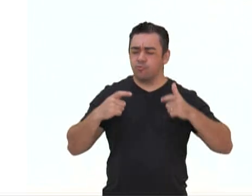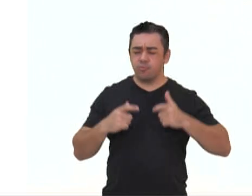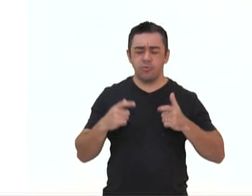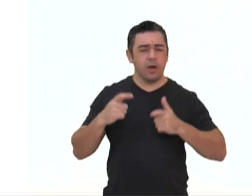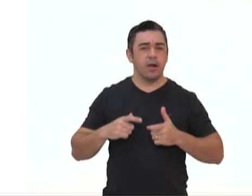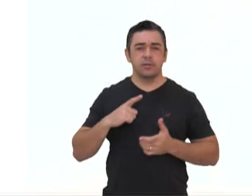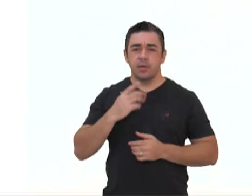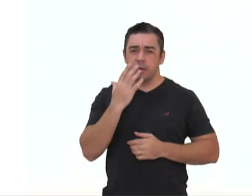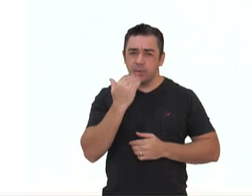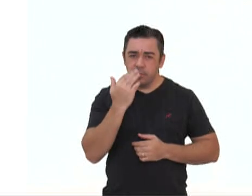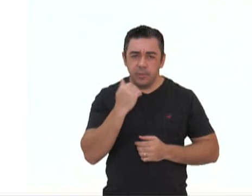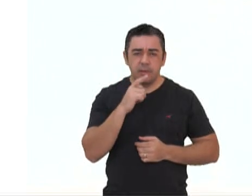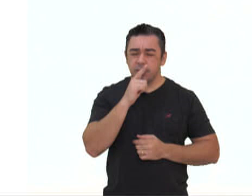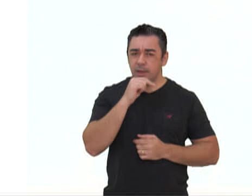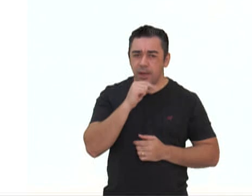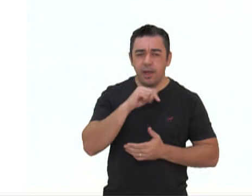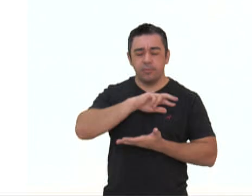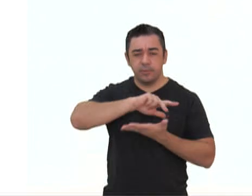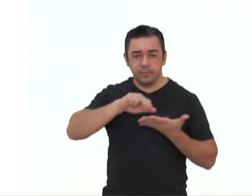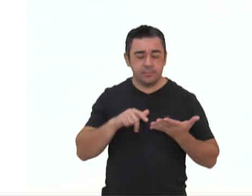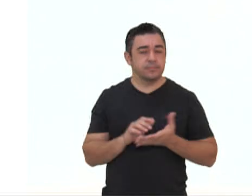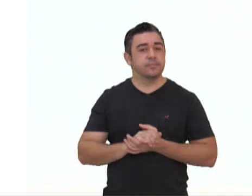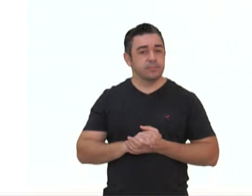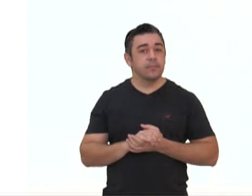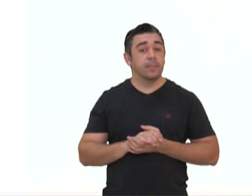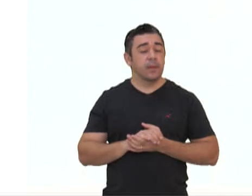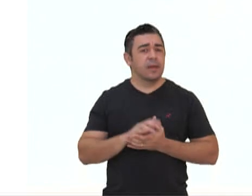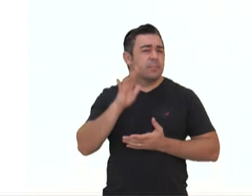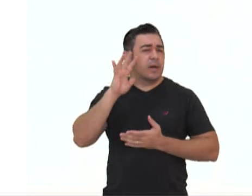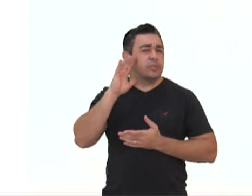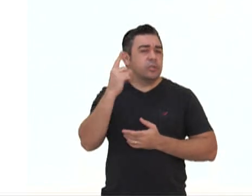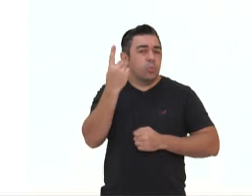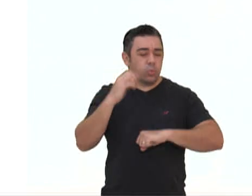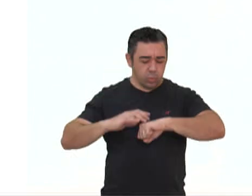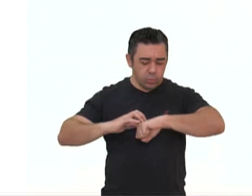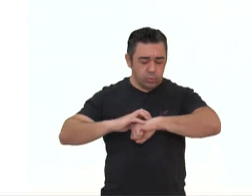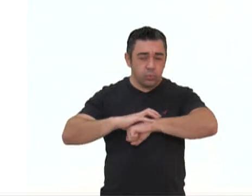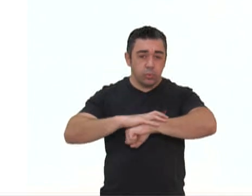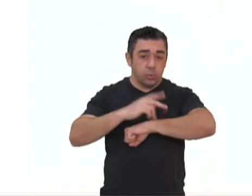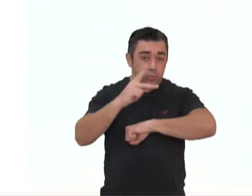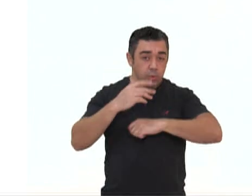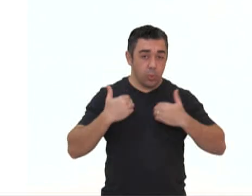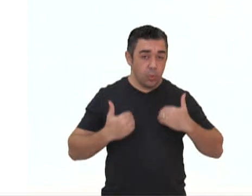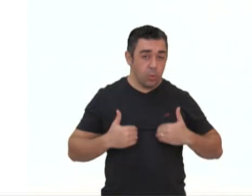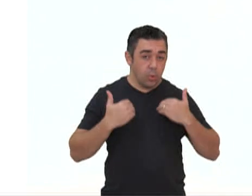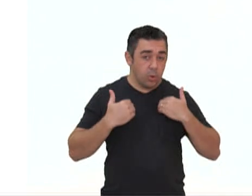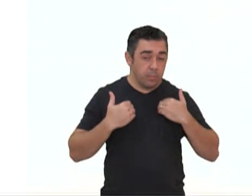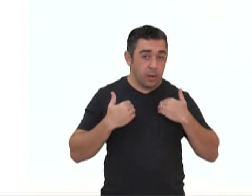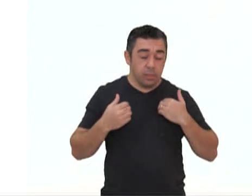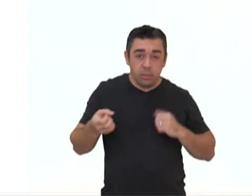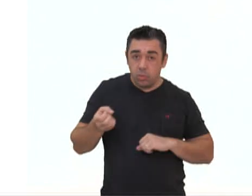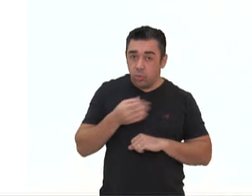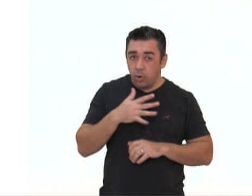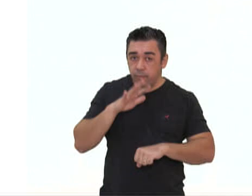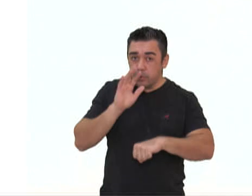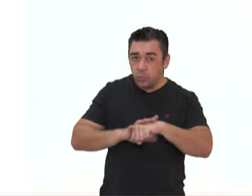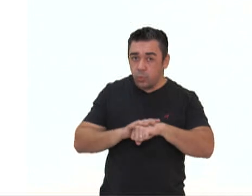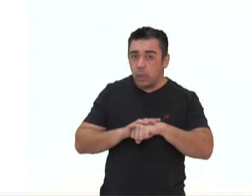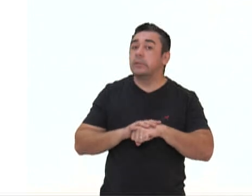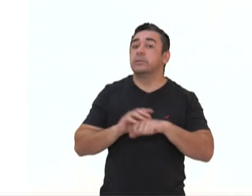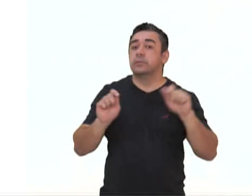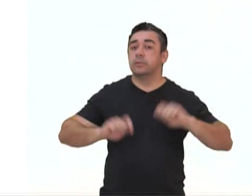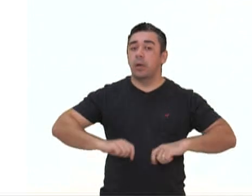e comida jorram o tempo todo. Imagine que um desses micro-organismos é responsável por uma nova doença altamente